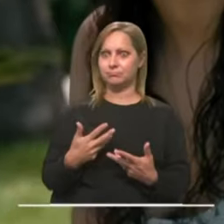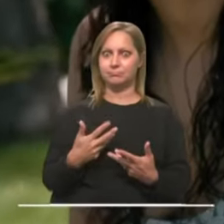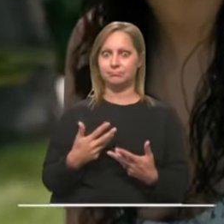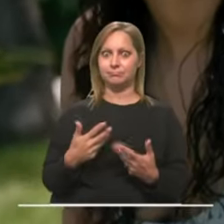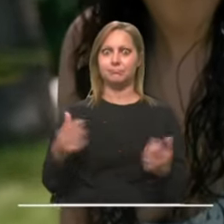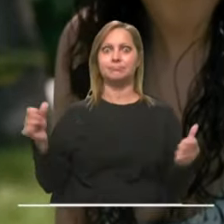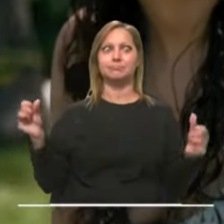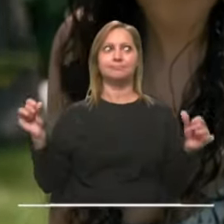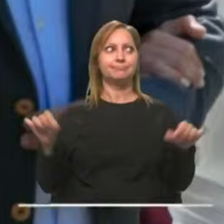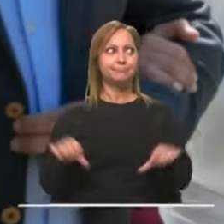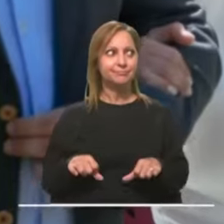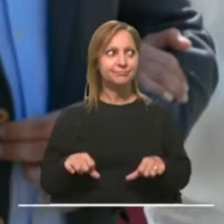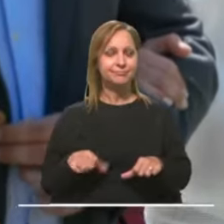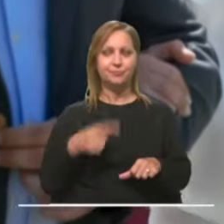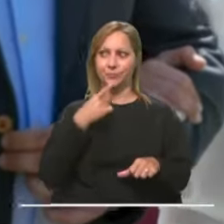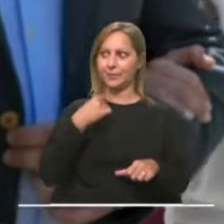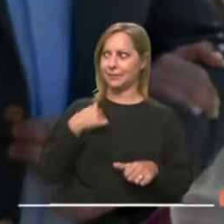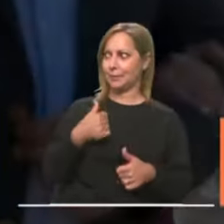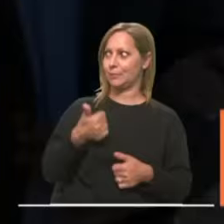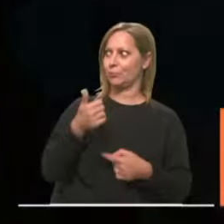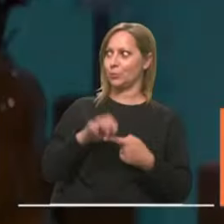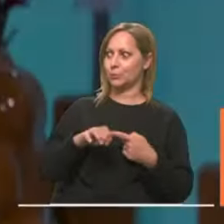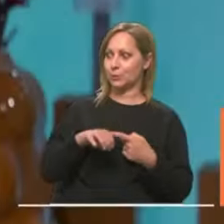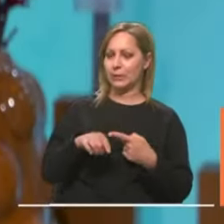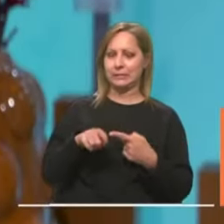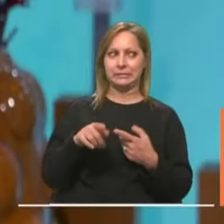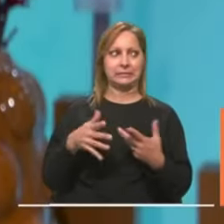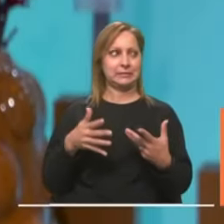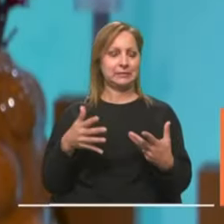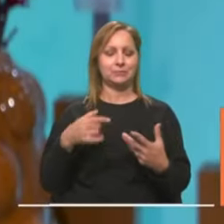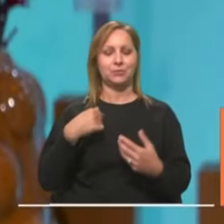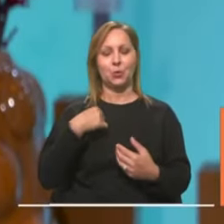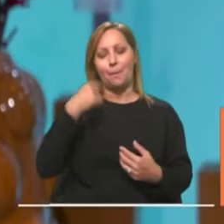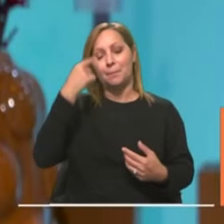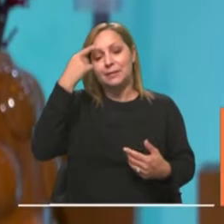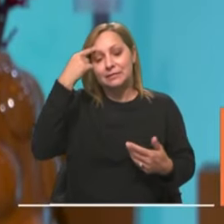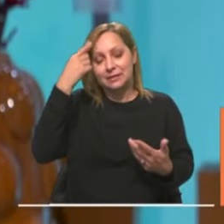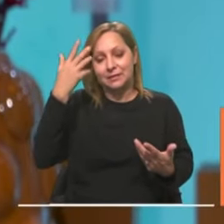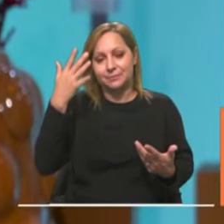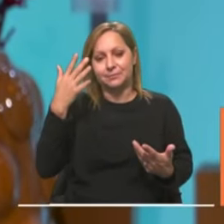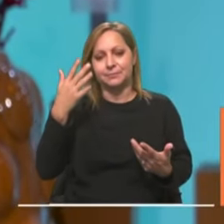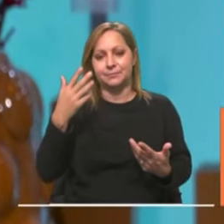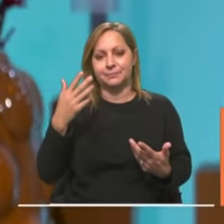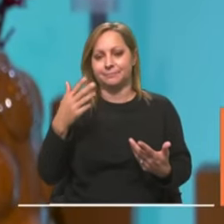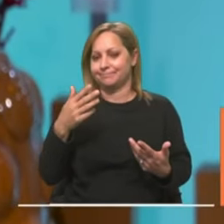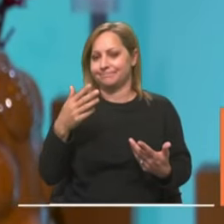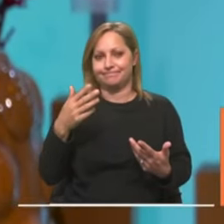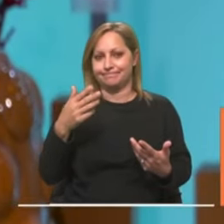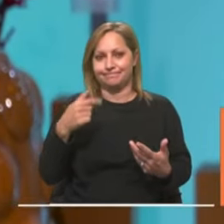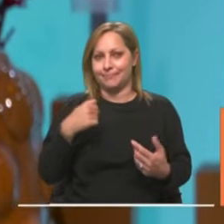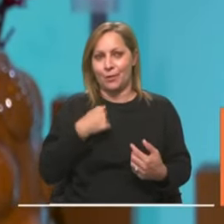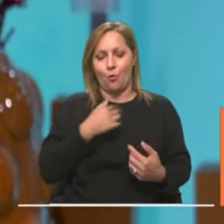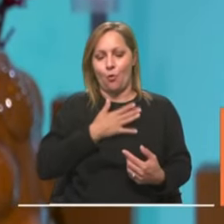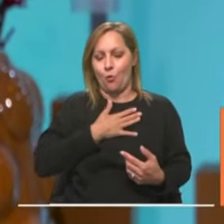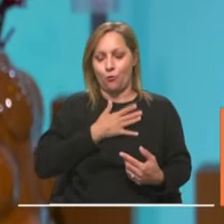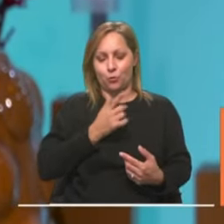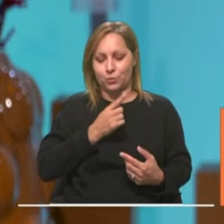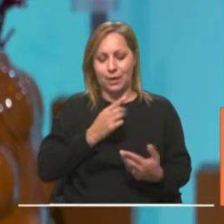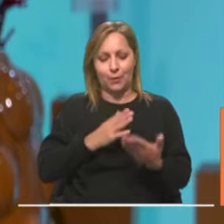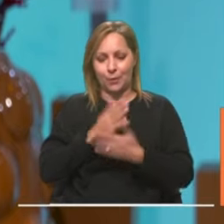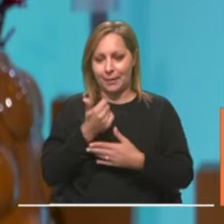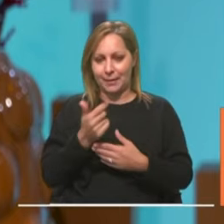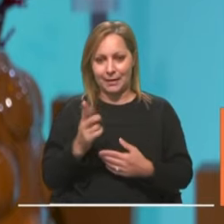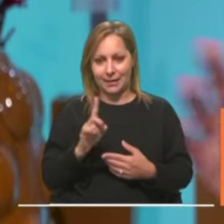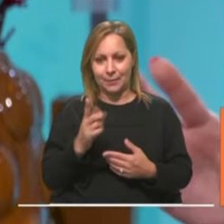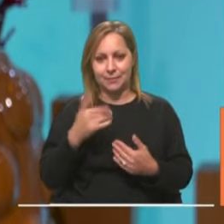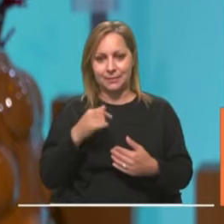estragado. Quem é que estará à minha espera? Foi o que eu senti, eu pensei: pronto, olha, não vais gostar, não vai correr bem,